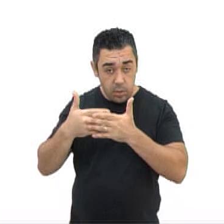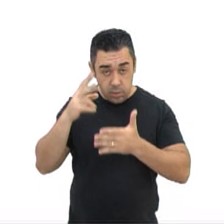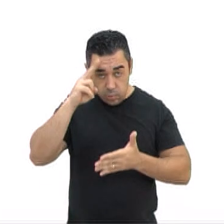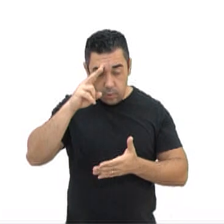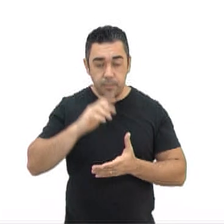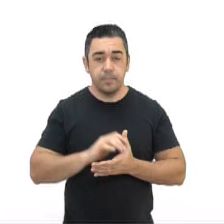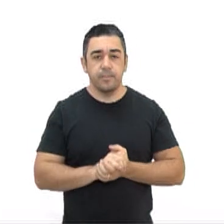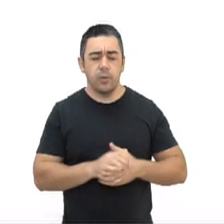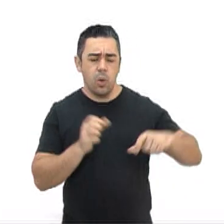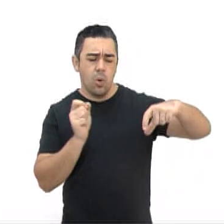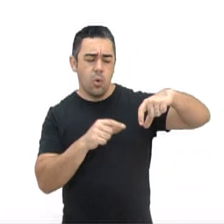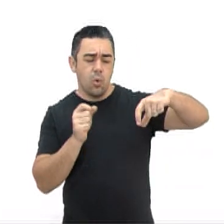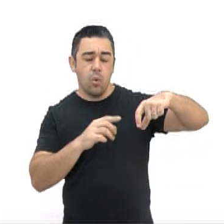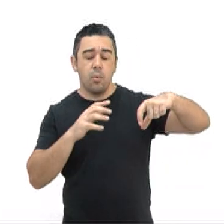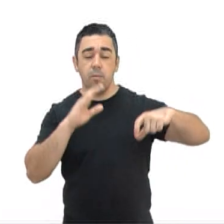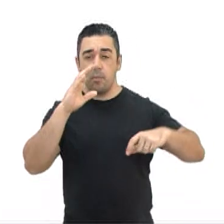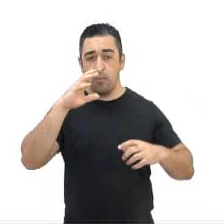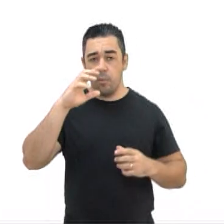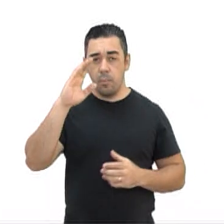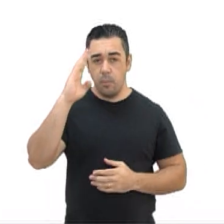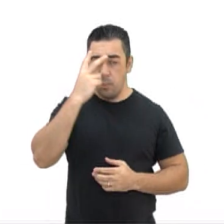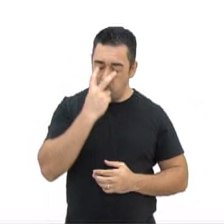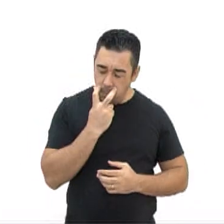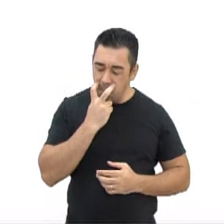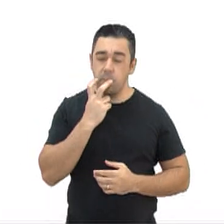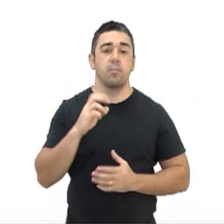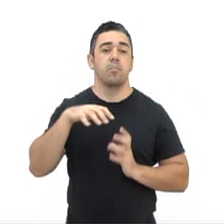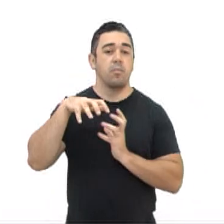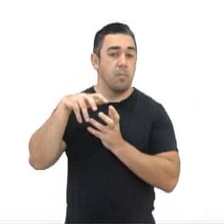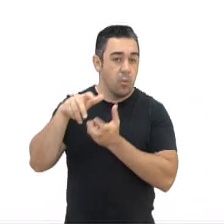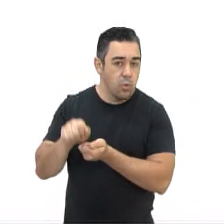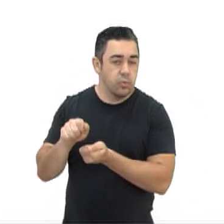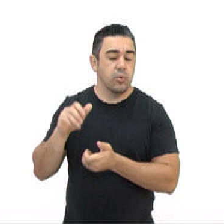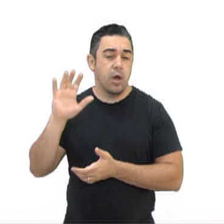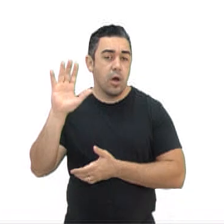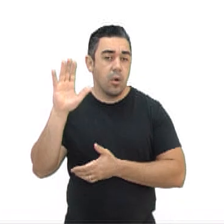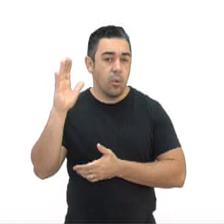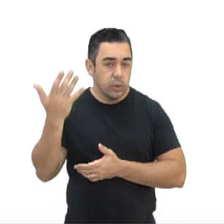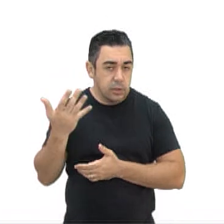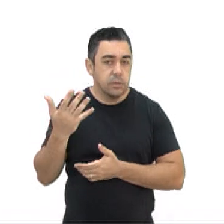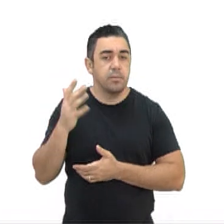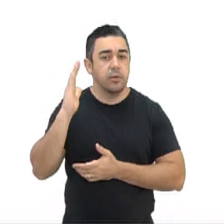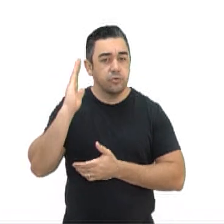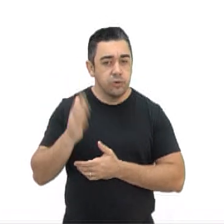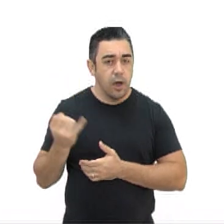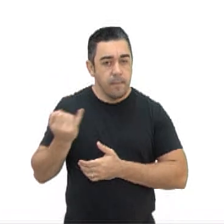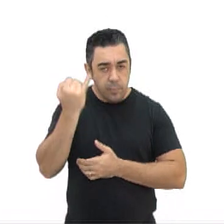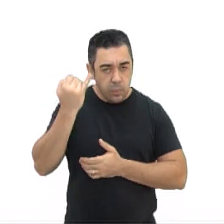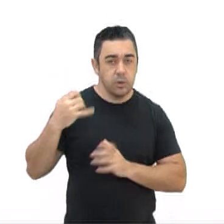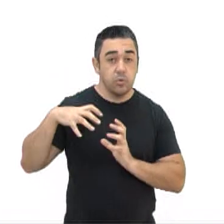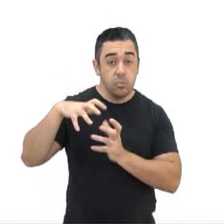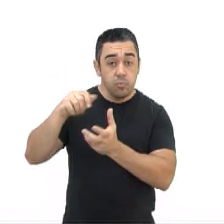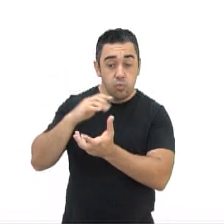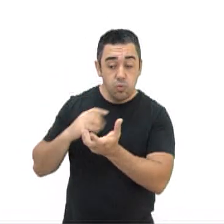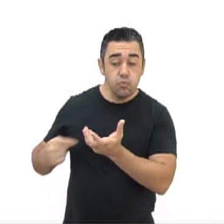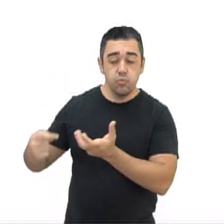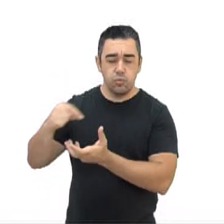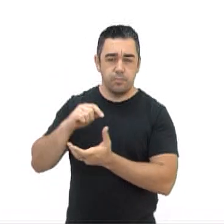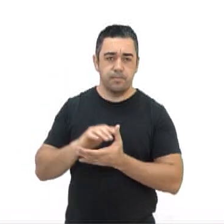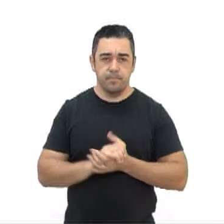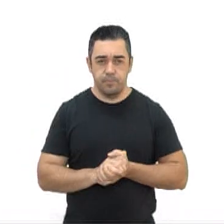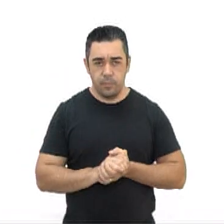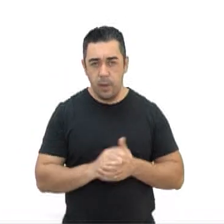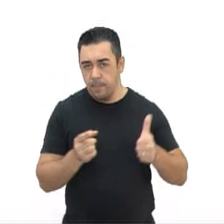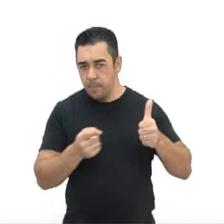O goalball no mundo. Falaremos agora alguns acontecimentos importantes para o goalball no cenário mundial. O